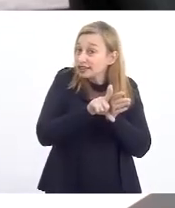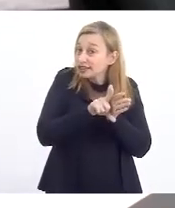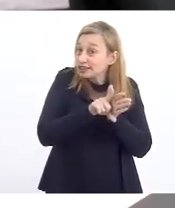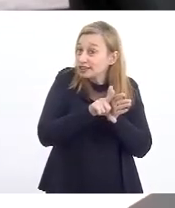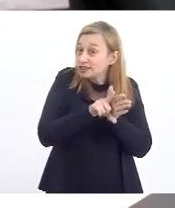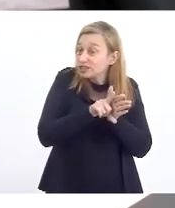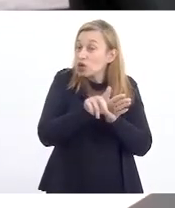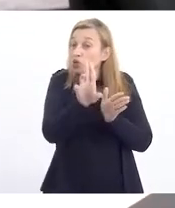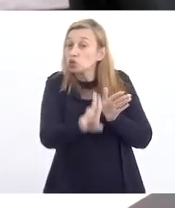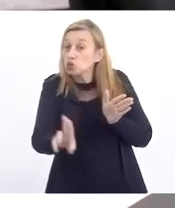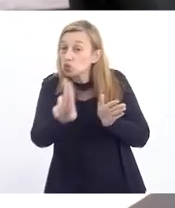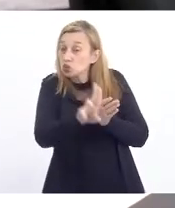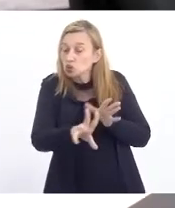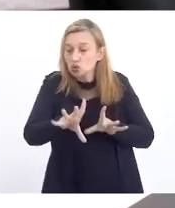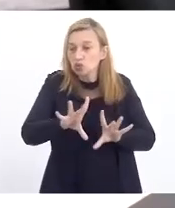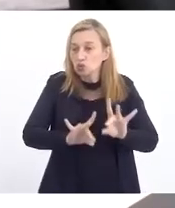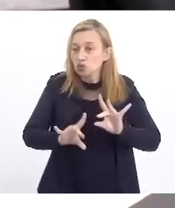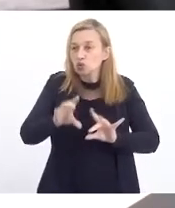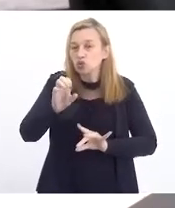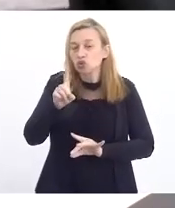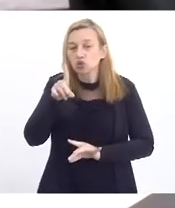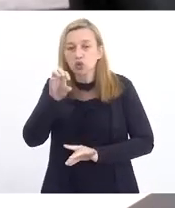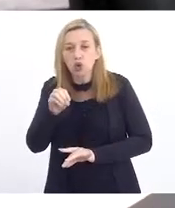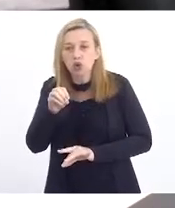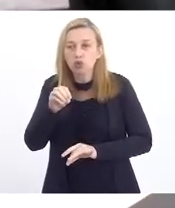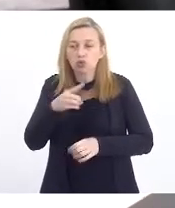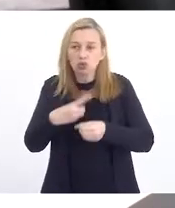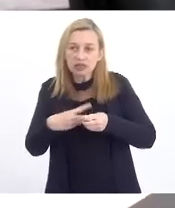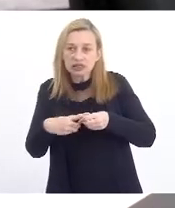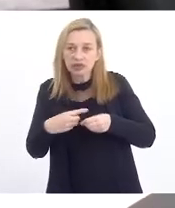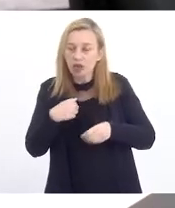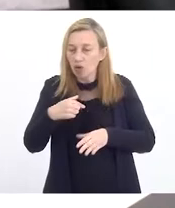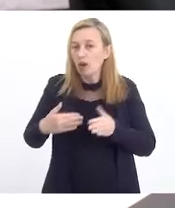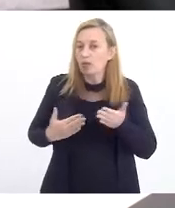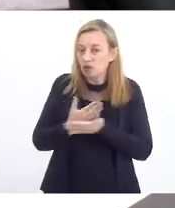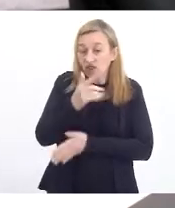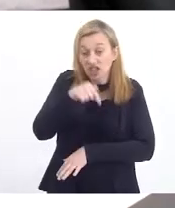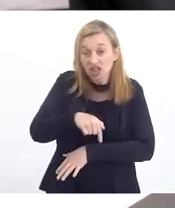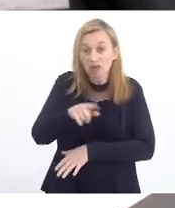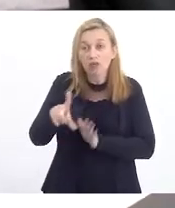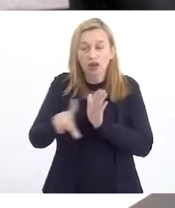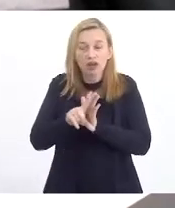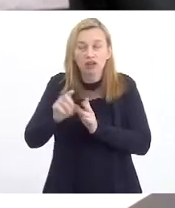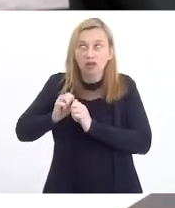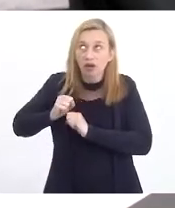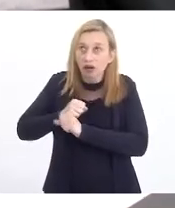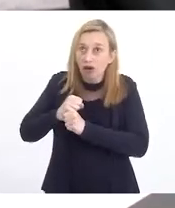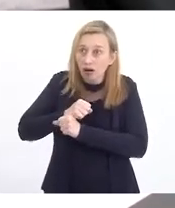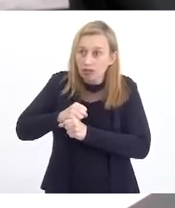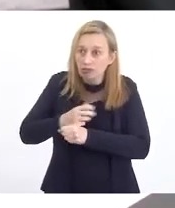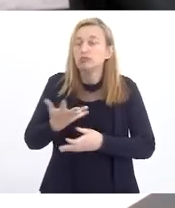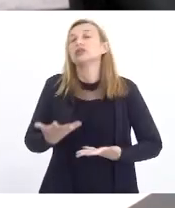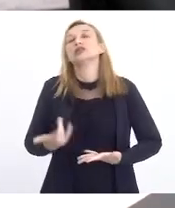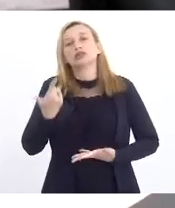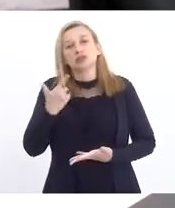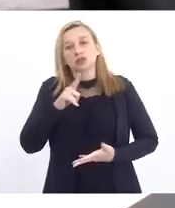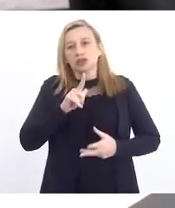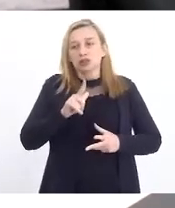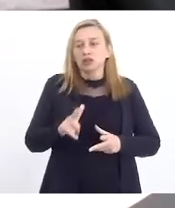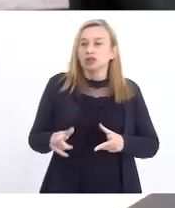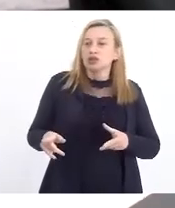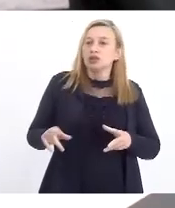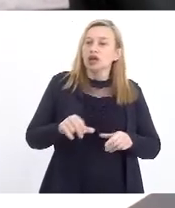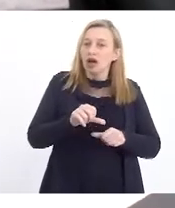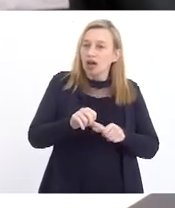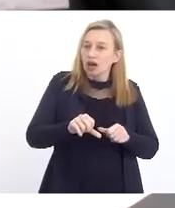de uso do solo municipal. Eu aprovei aqui uma lei, depois de muito custo, para reaproveitamento